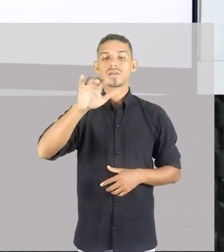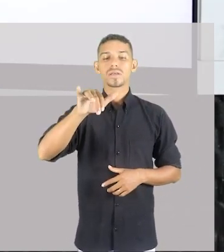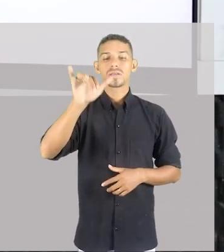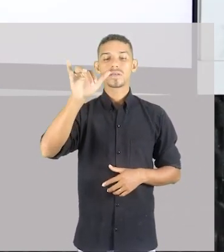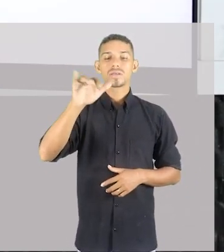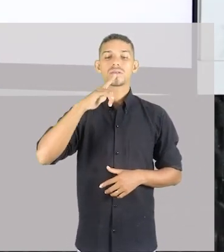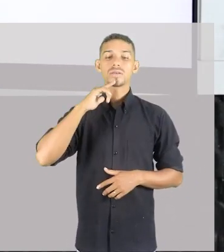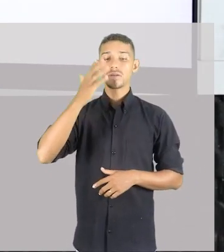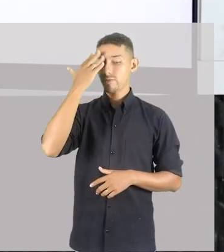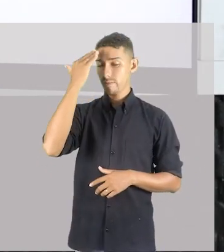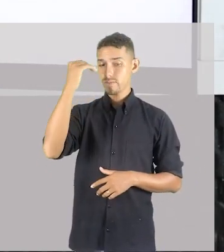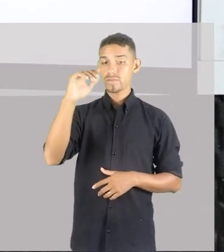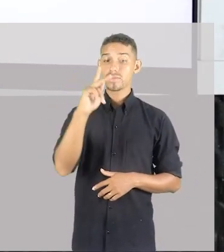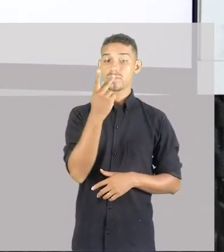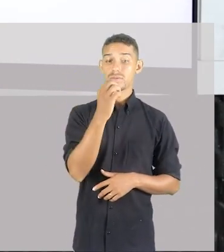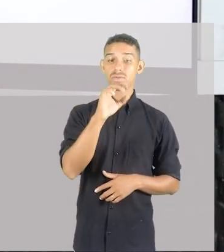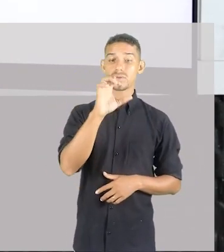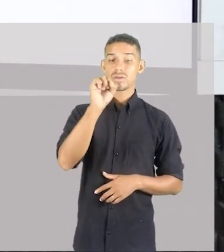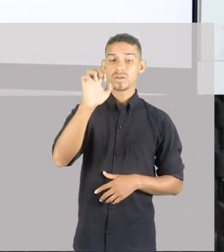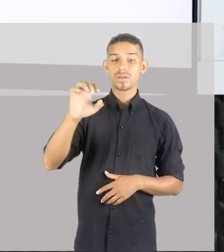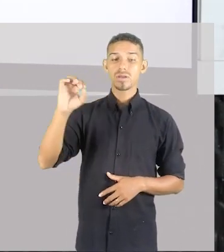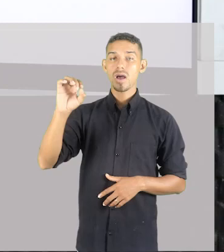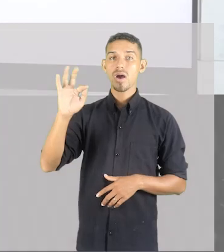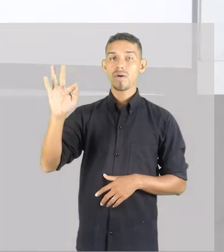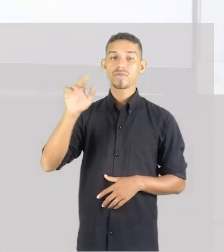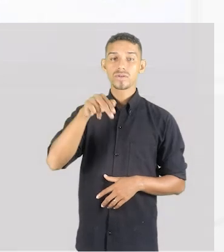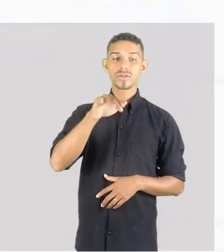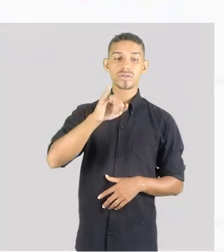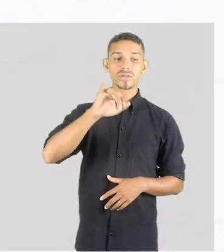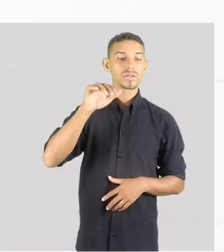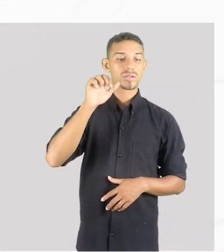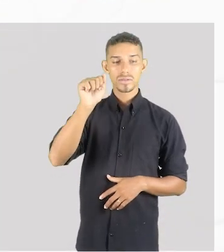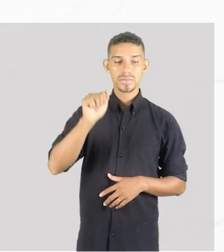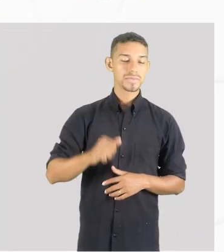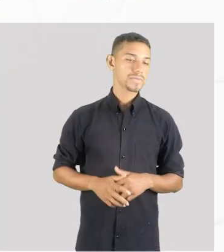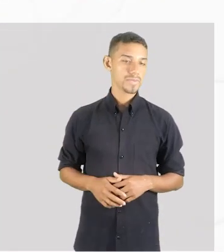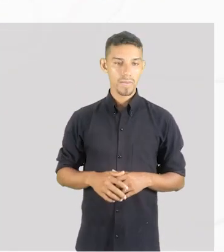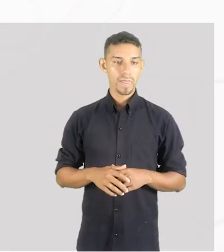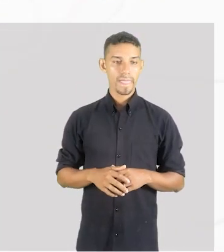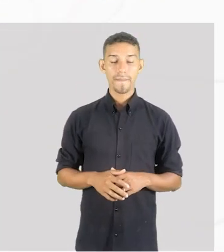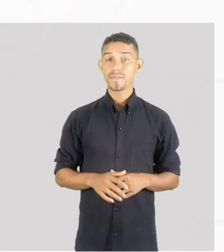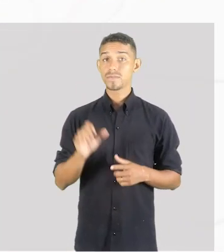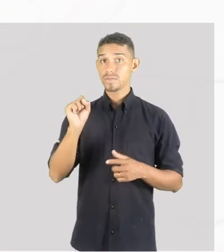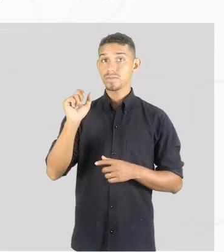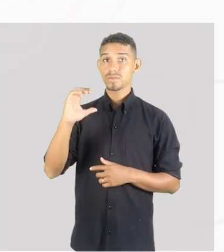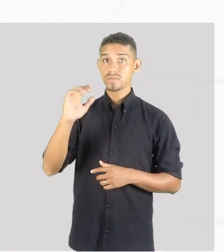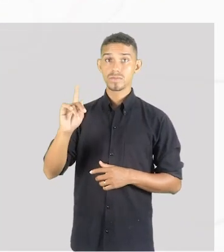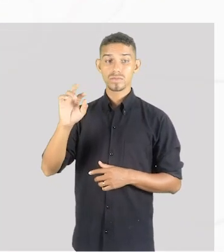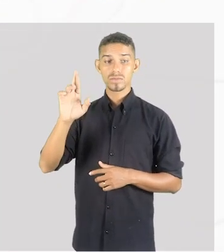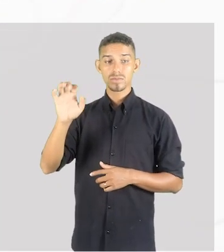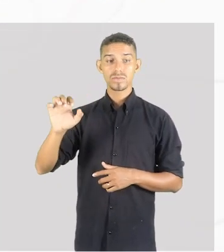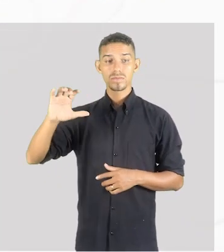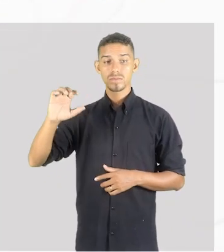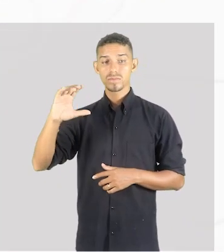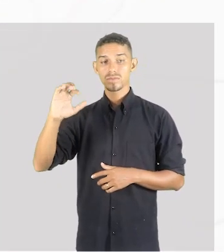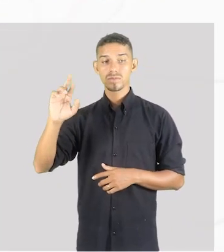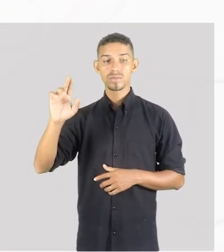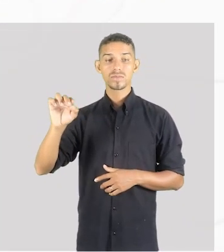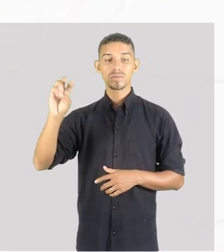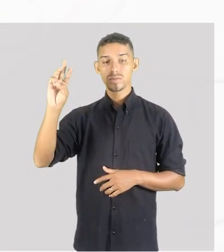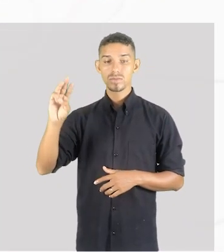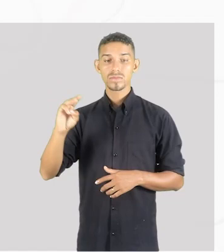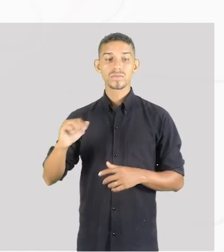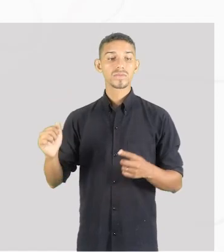entre as mais famosas estão a House of Ninja né scare crw passos e movimentos de espantalho